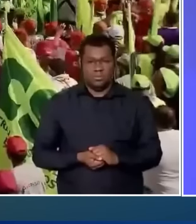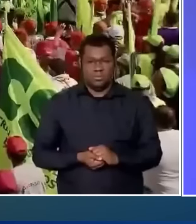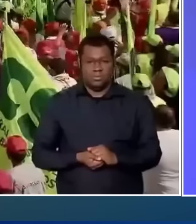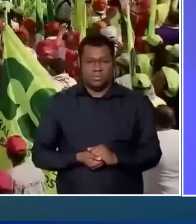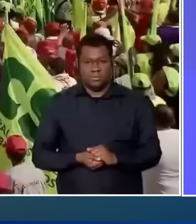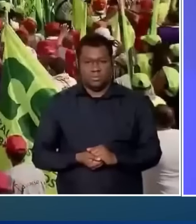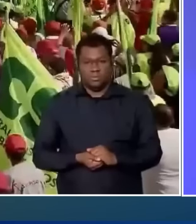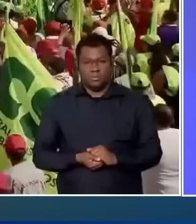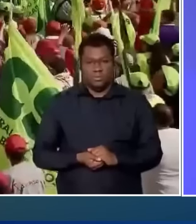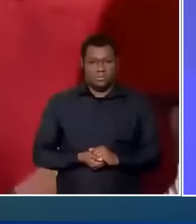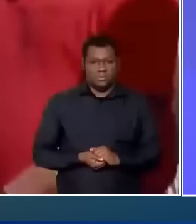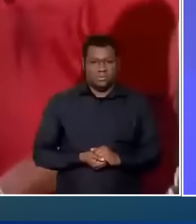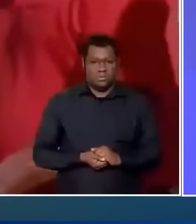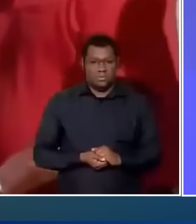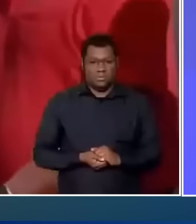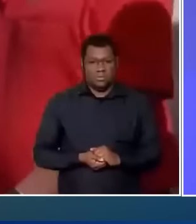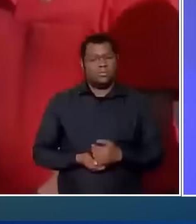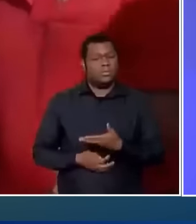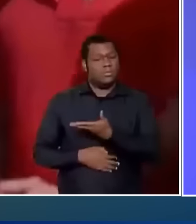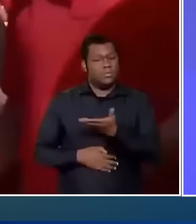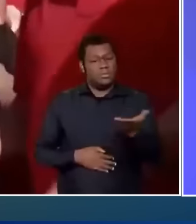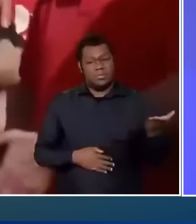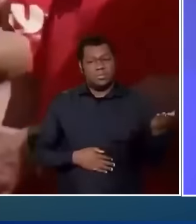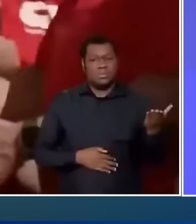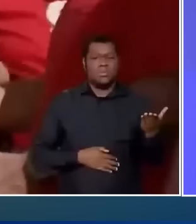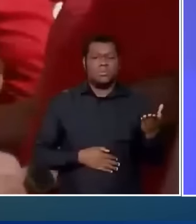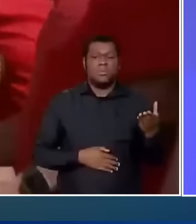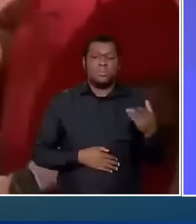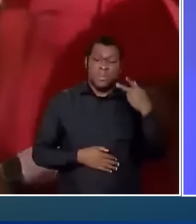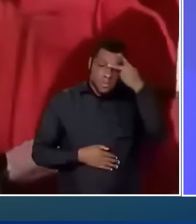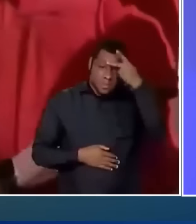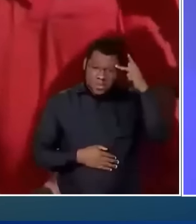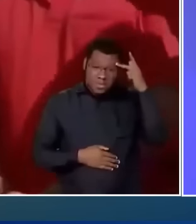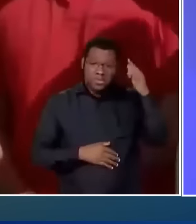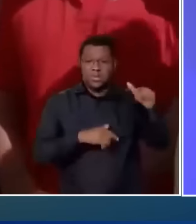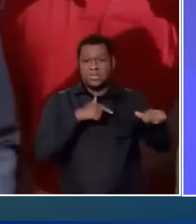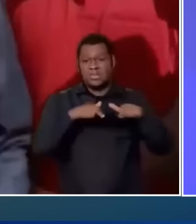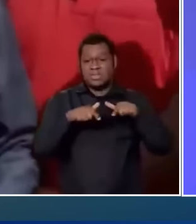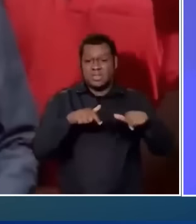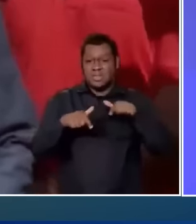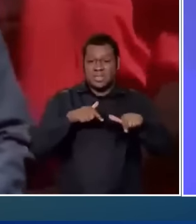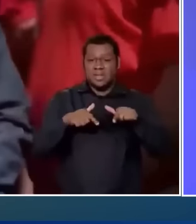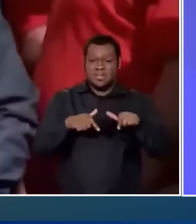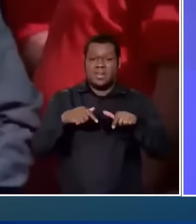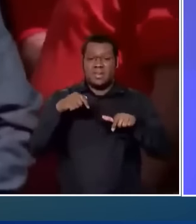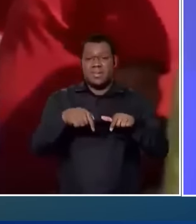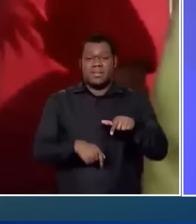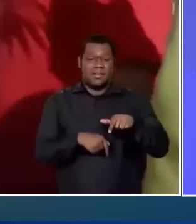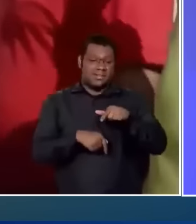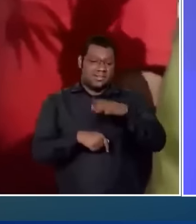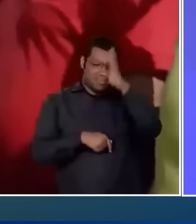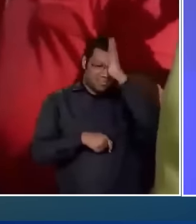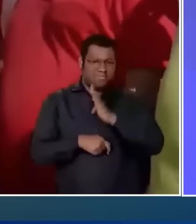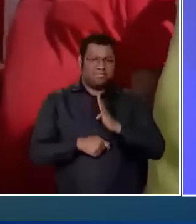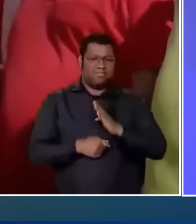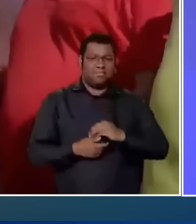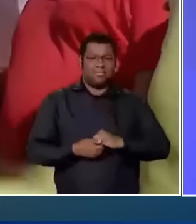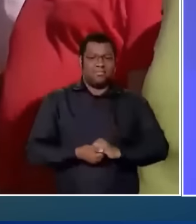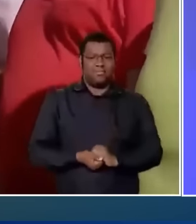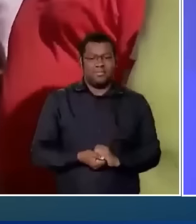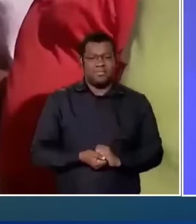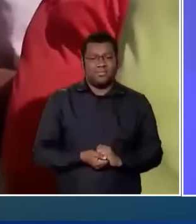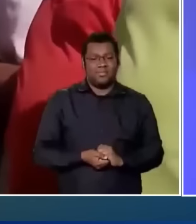de segurança para a própria população. Sem isso, me parece que só a seara macroeconômica não vai